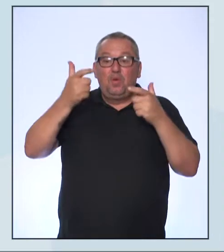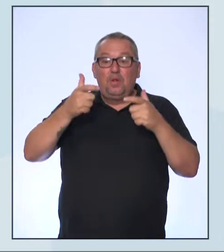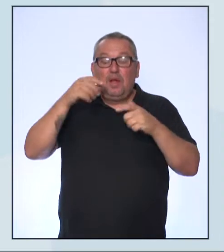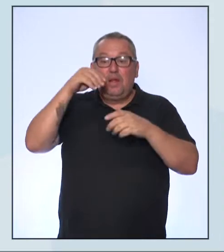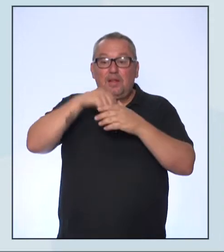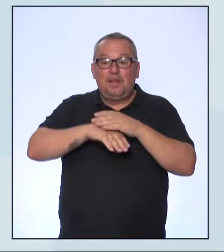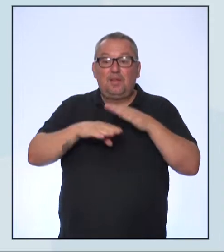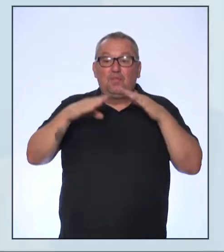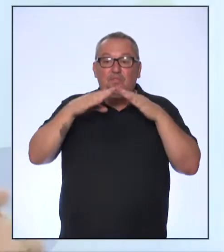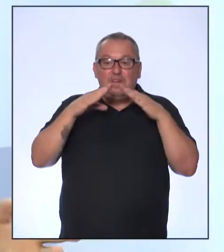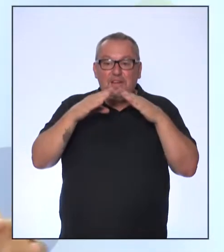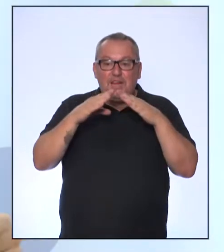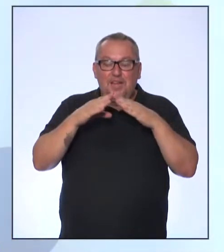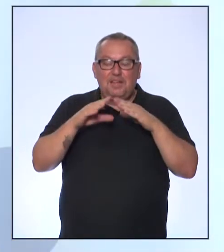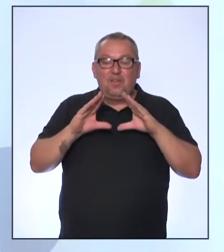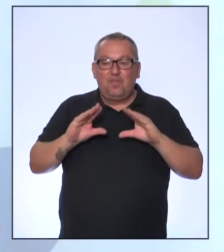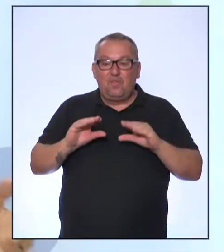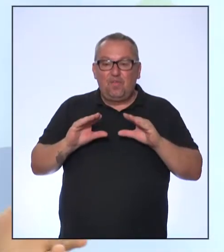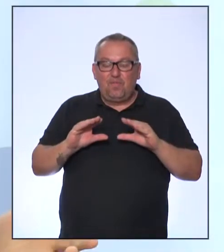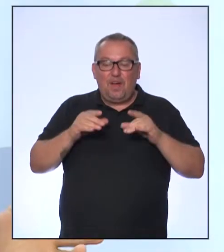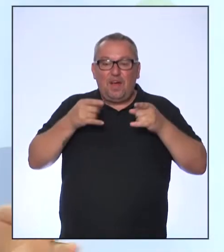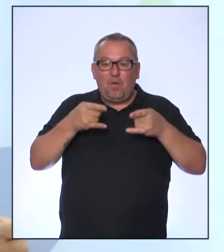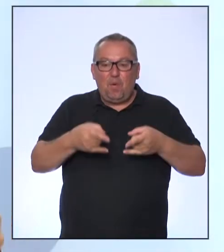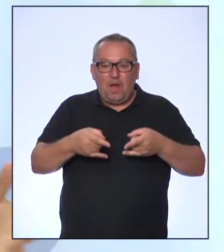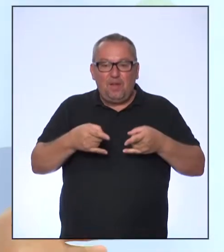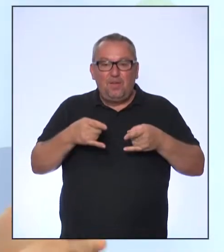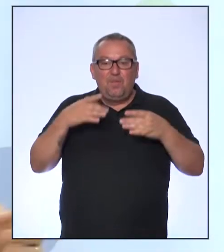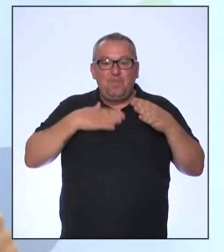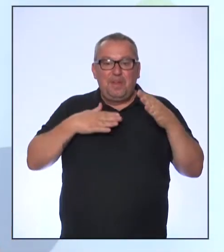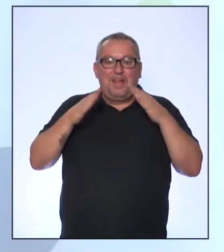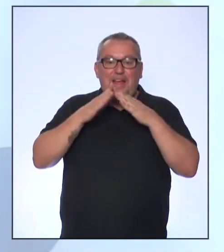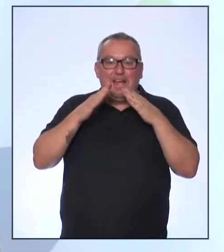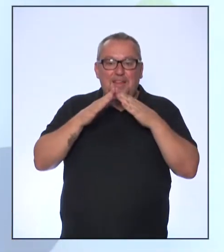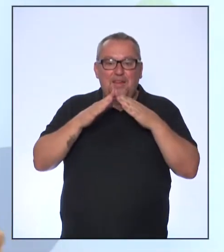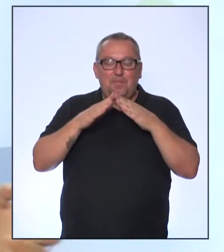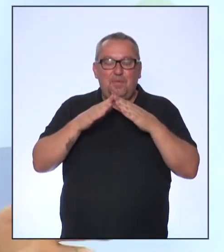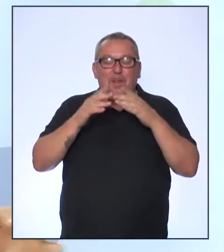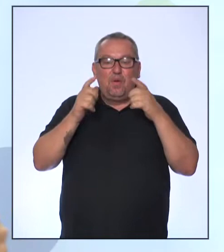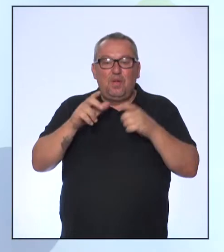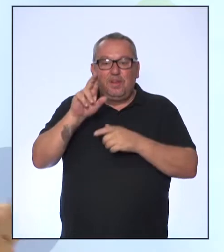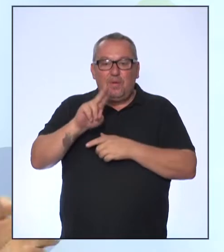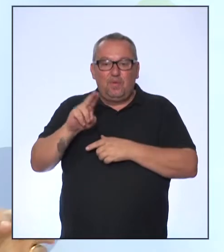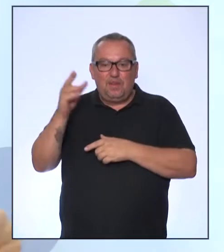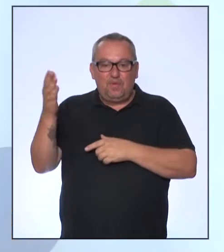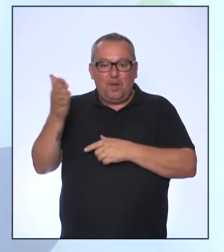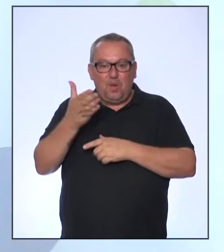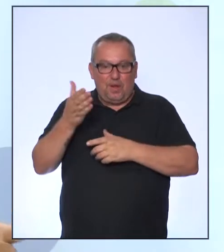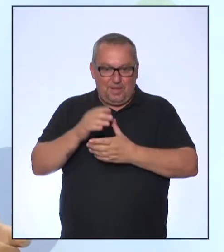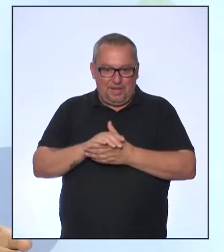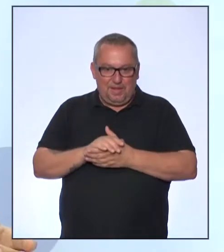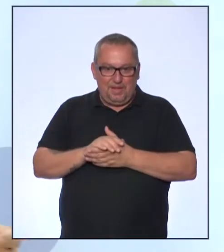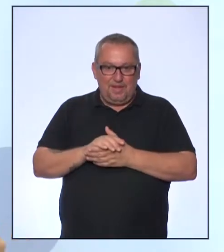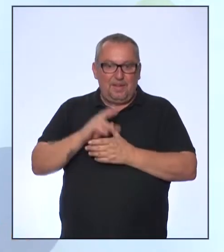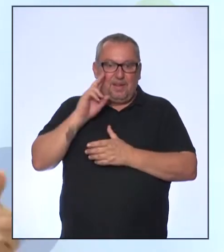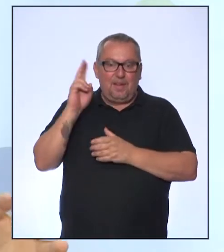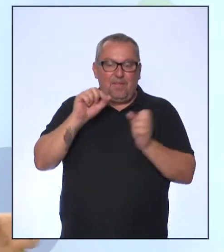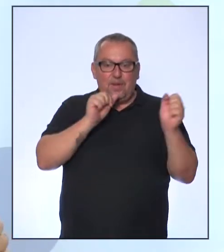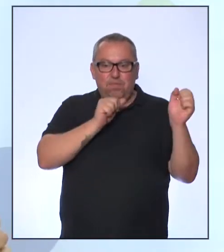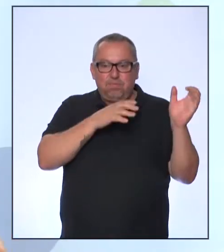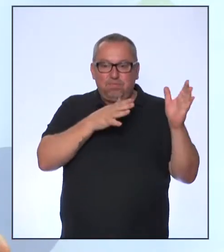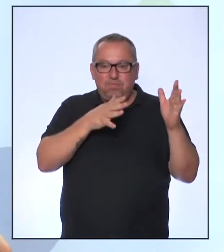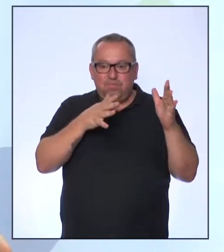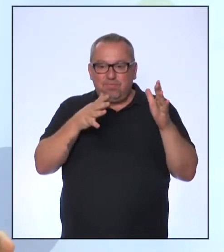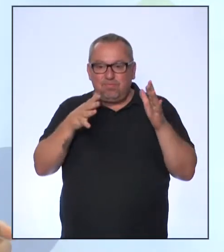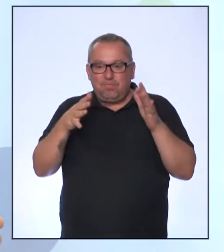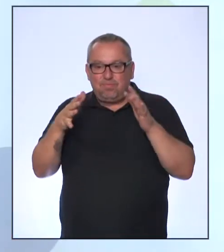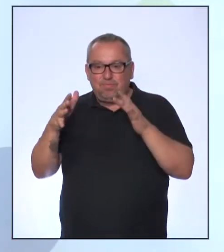nossa sala, é o nosso quarto, é a nossa casa, porque é o espaço que a gente está observando, olhando ali. O enredo, qual que é a